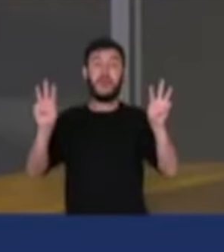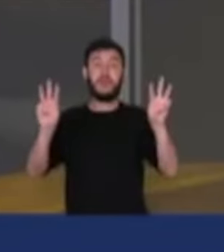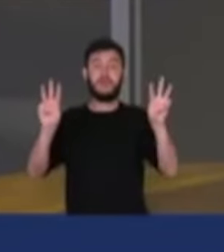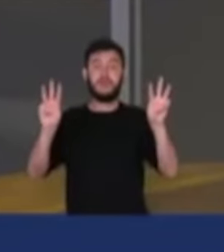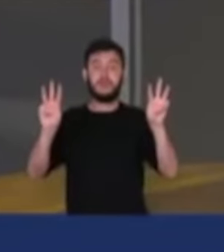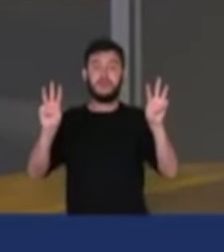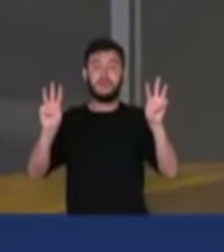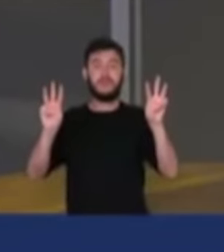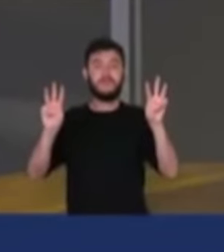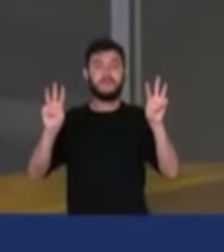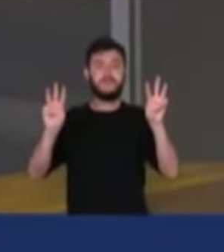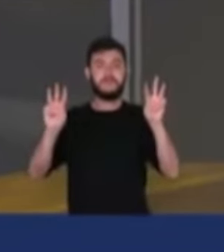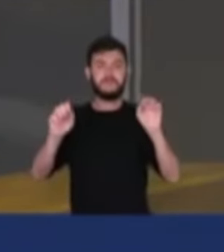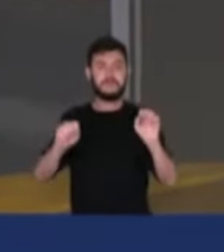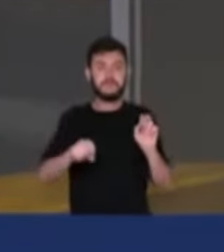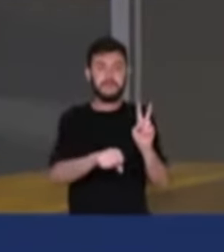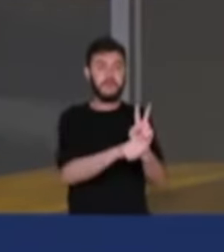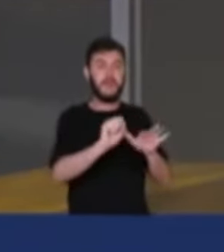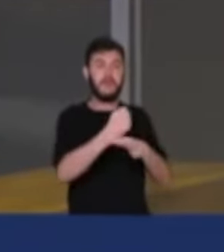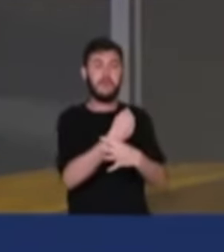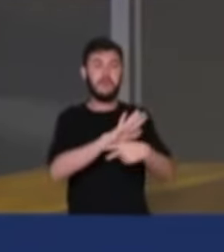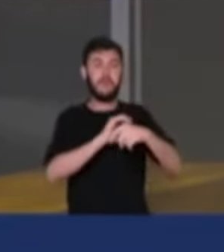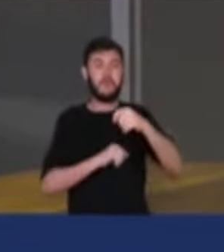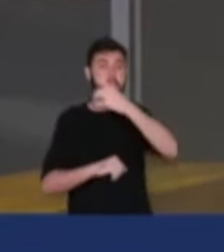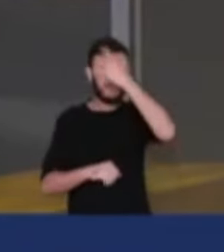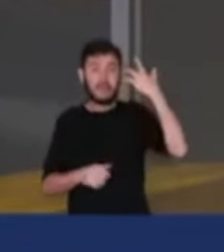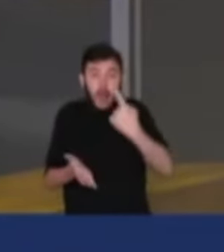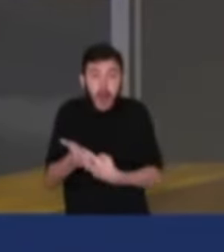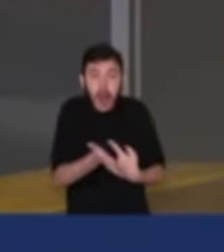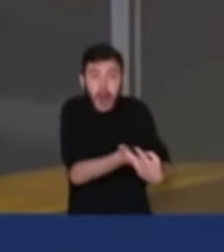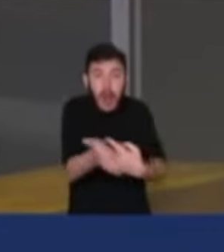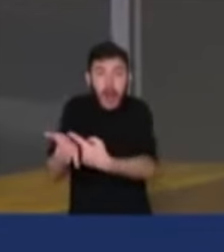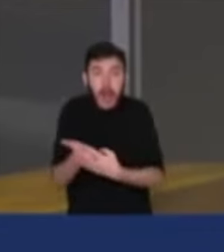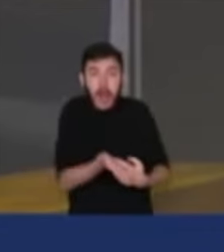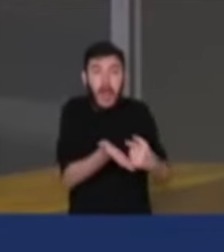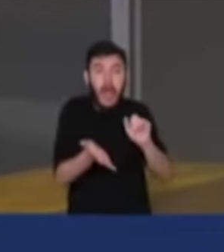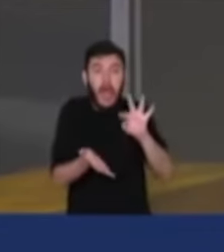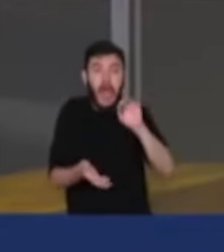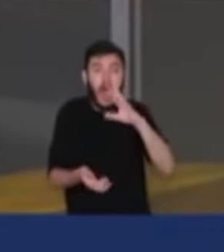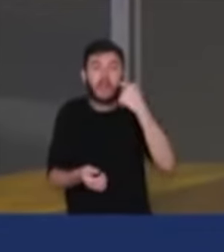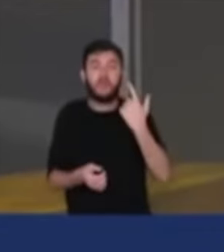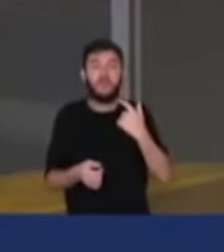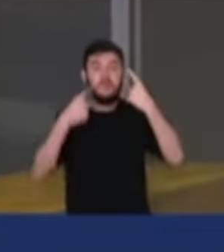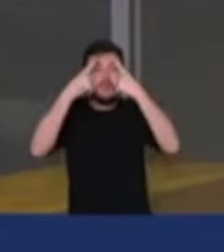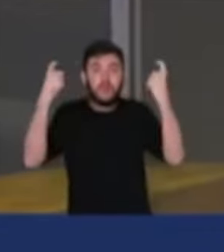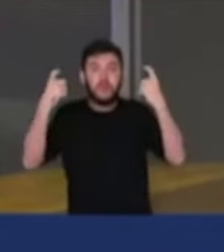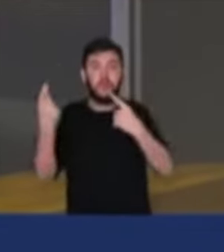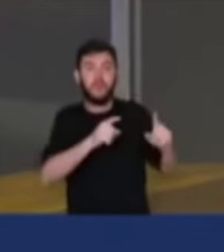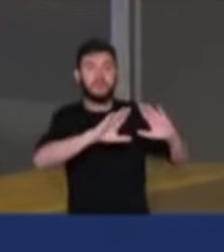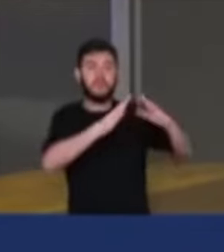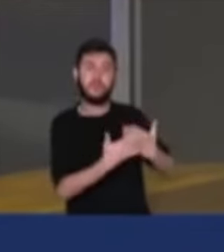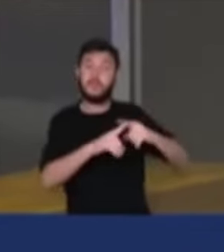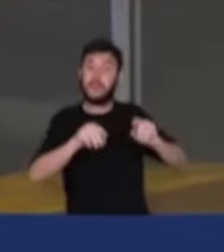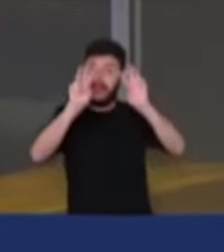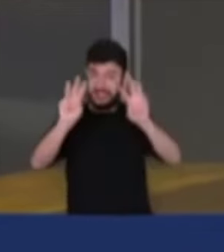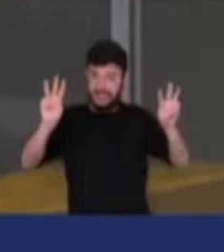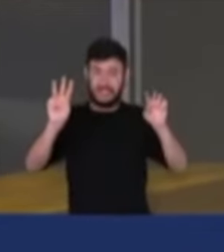abrigo de pessoas que conversam para tramar atos violentos em escolas só que esse site não